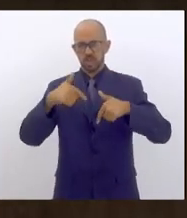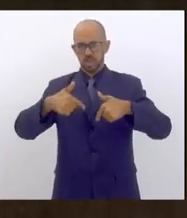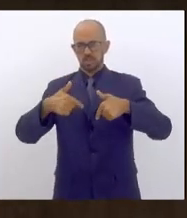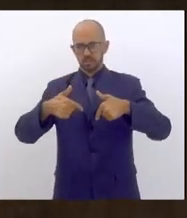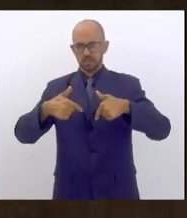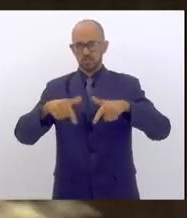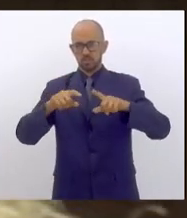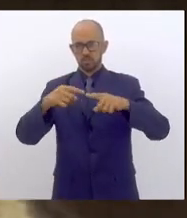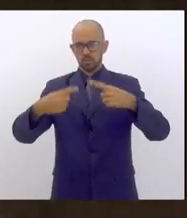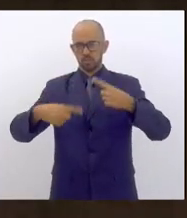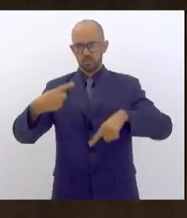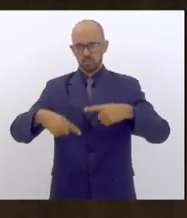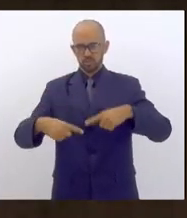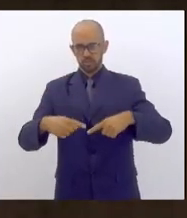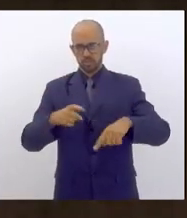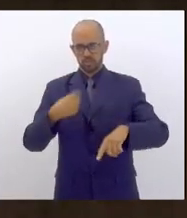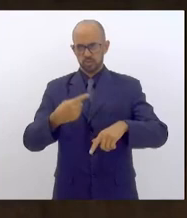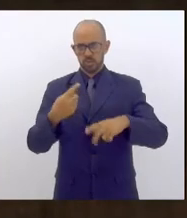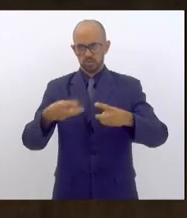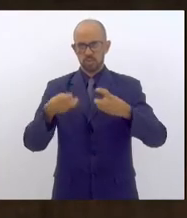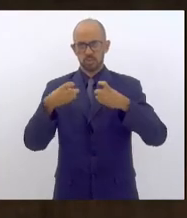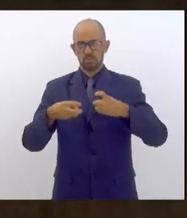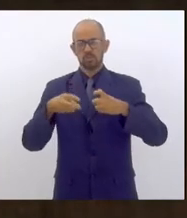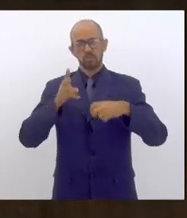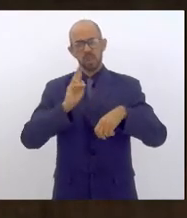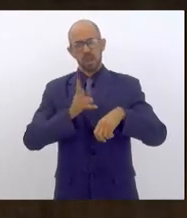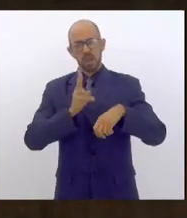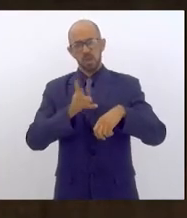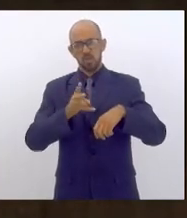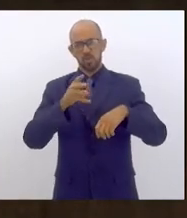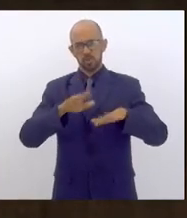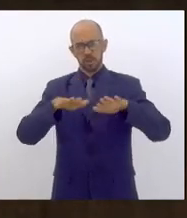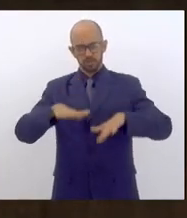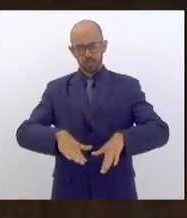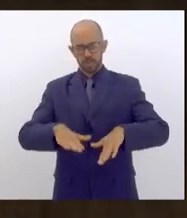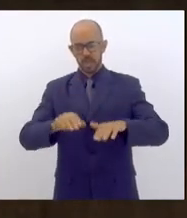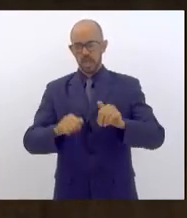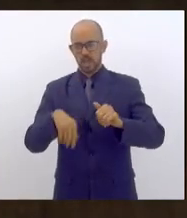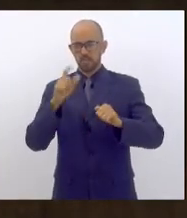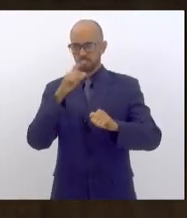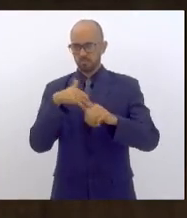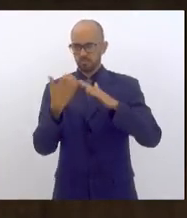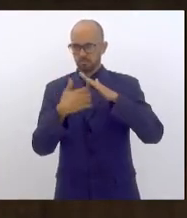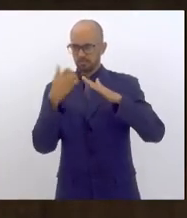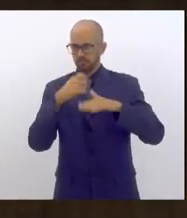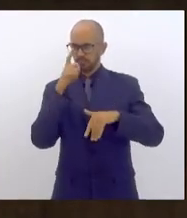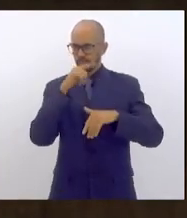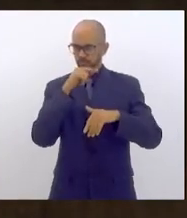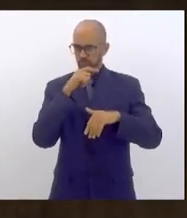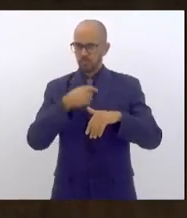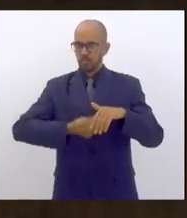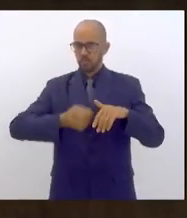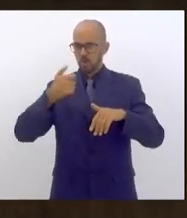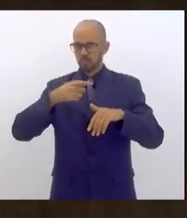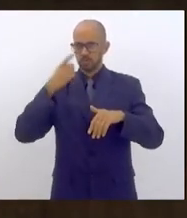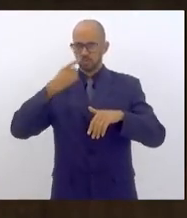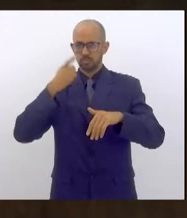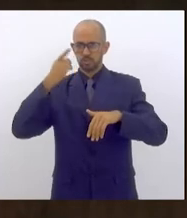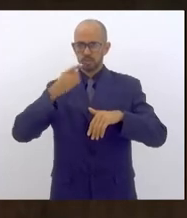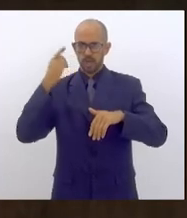nós assistimos aqui a luta pela manutenção da SEDAI, a luta de alguns poucos